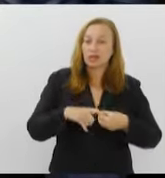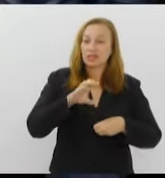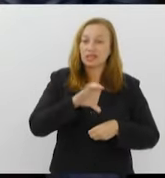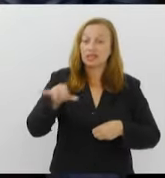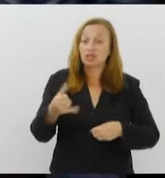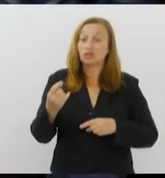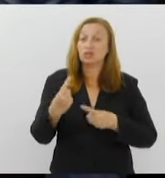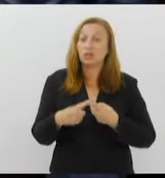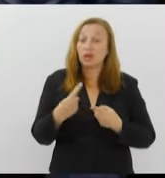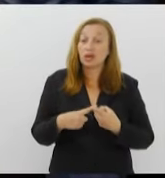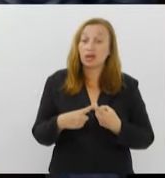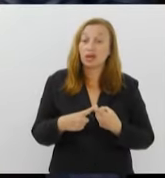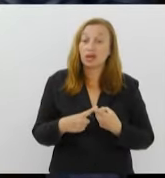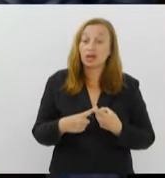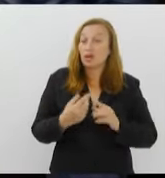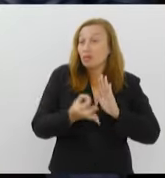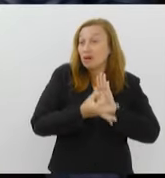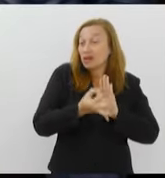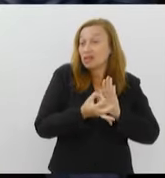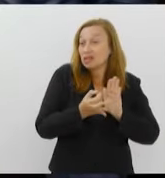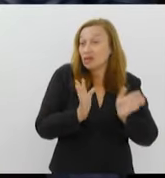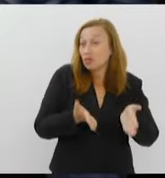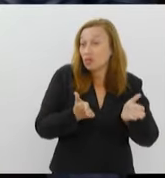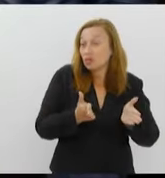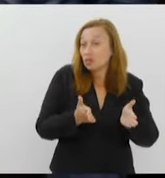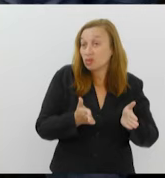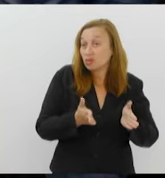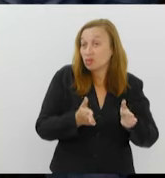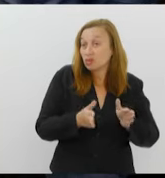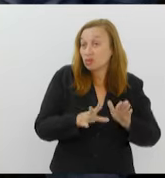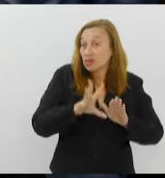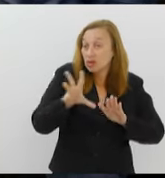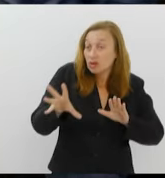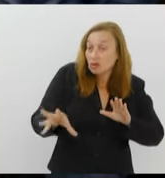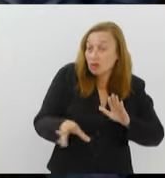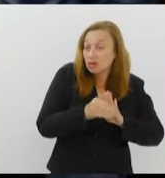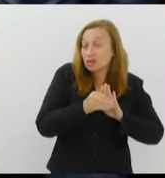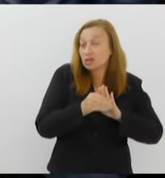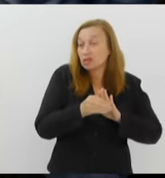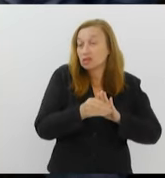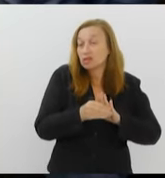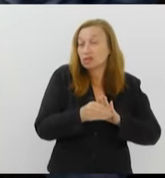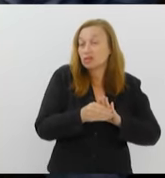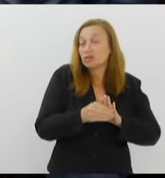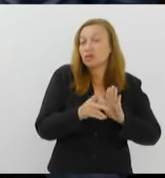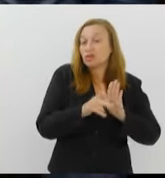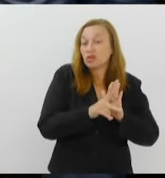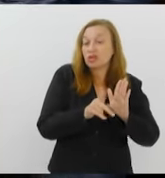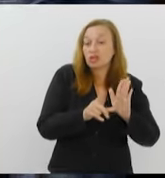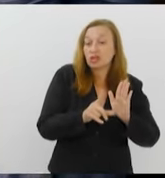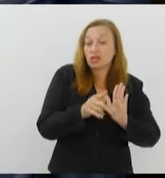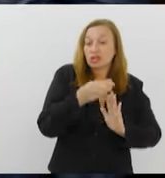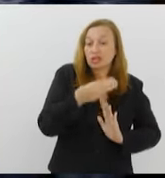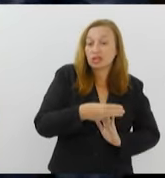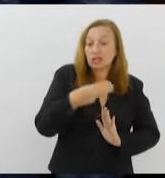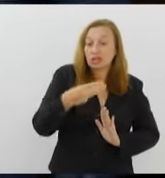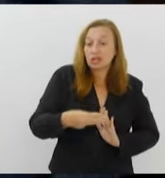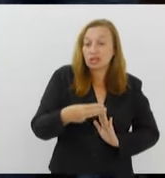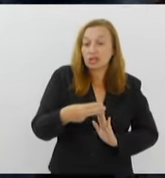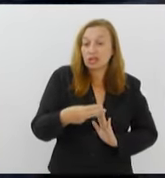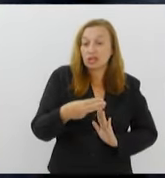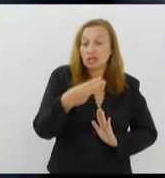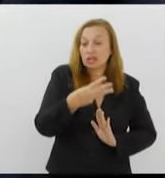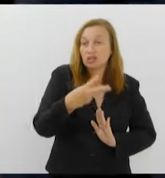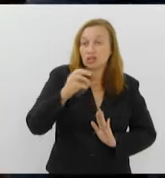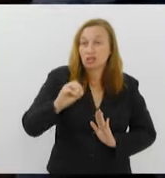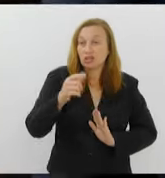porque o parecer hoje seria de uma anexação em relação ao projeto 3336 de 2020.